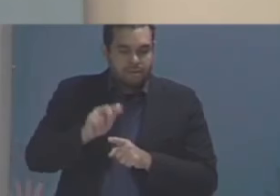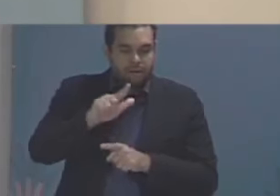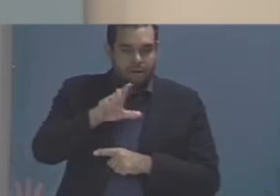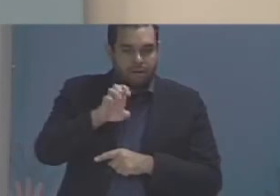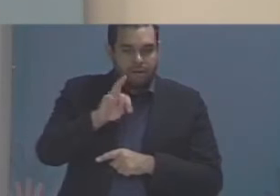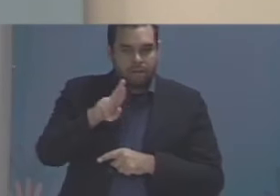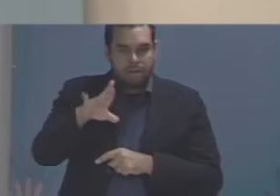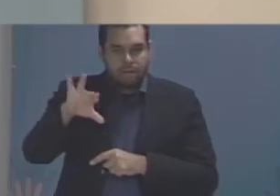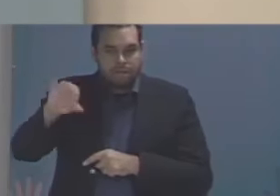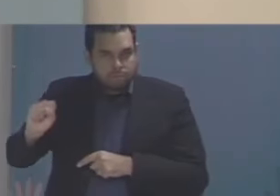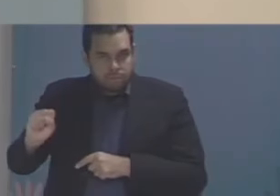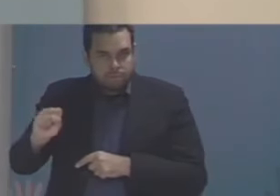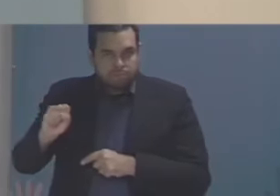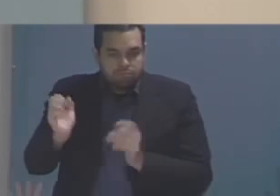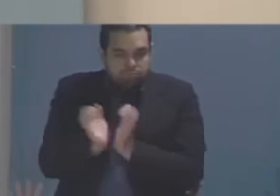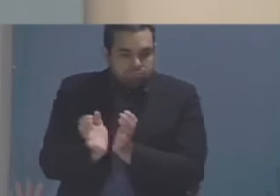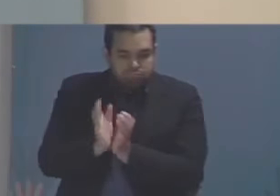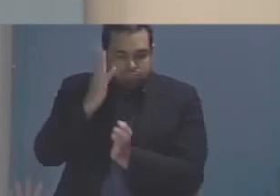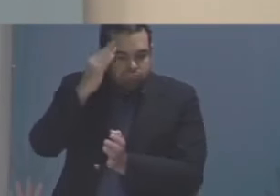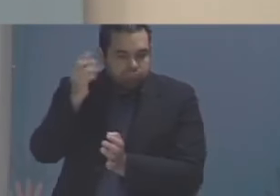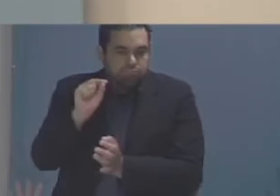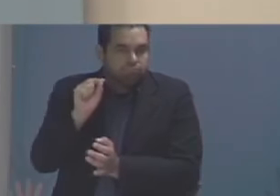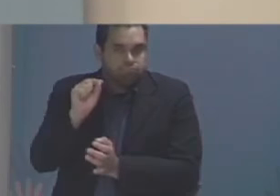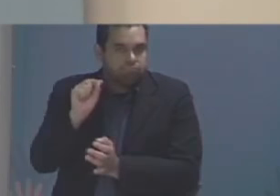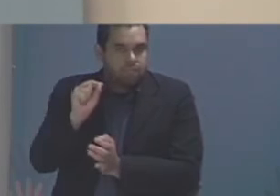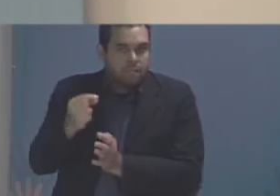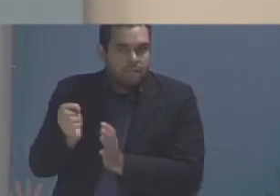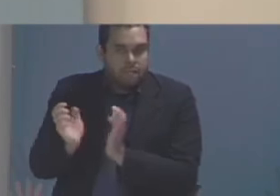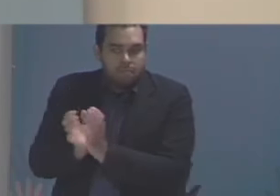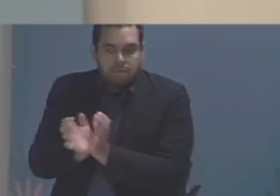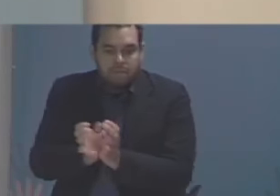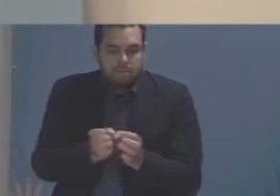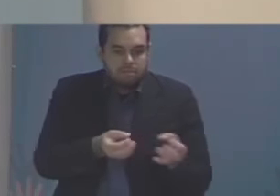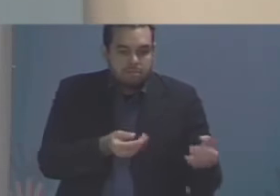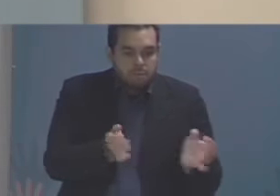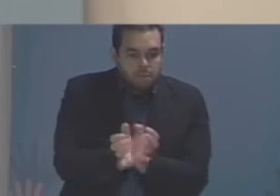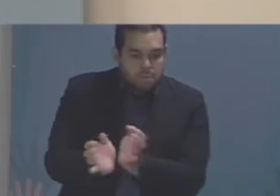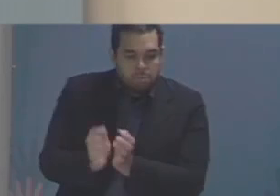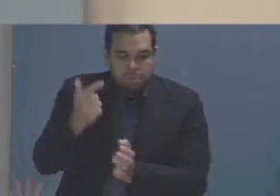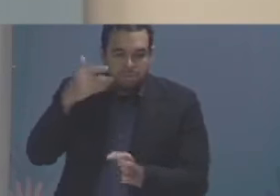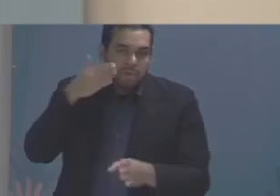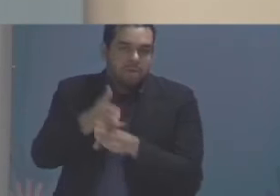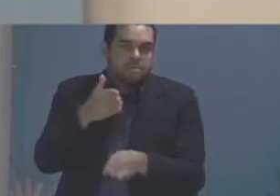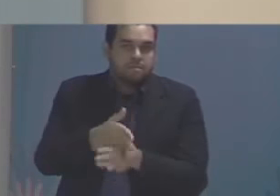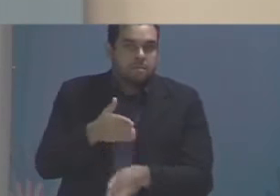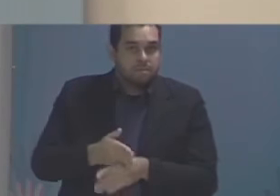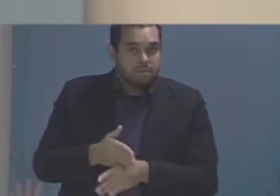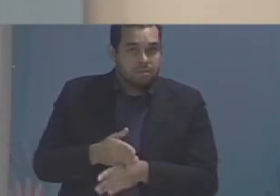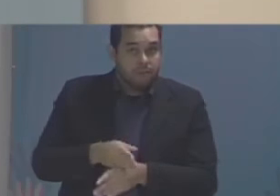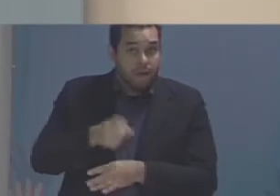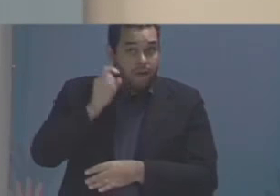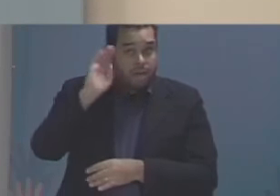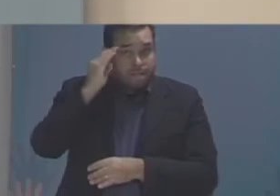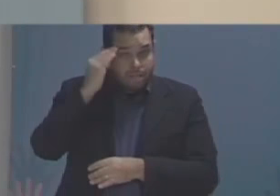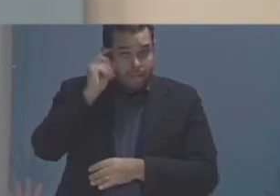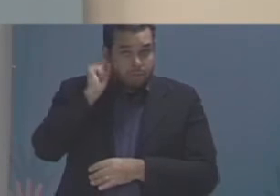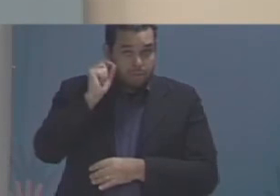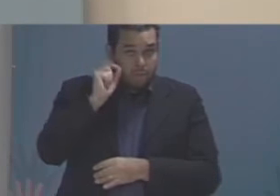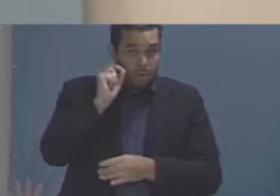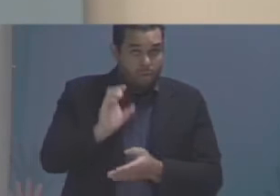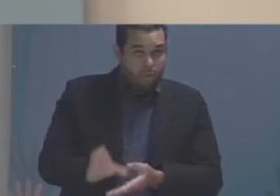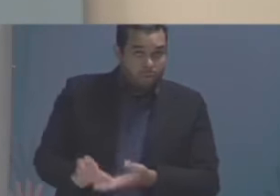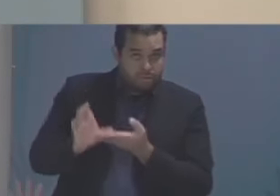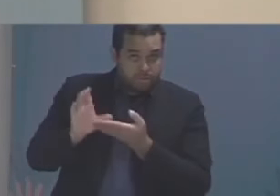a categoria desconhece. Vocês estão falando de mecanismos que a categoria não participa. A categoria só entende que existe Conselho Regional e